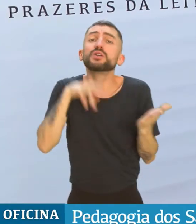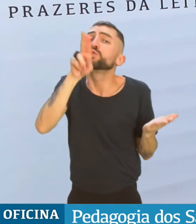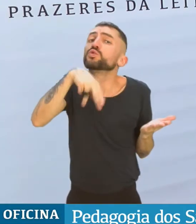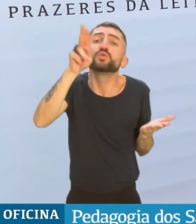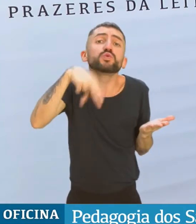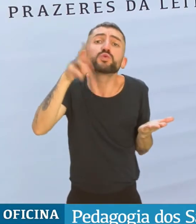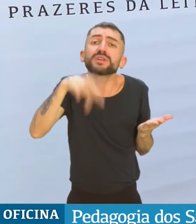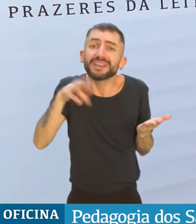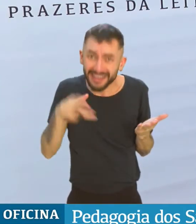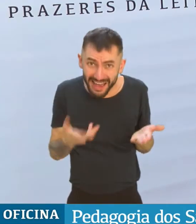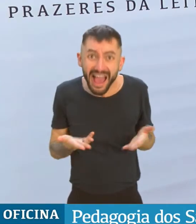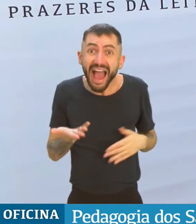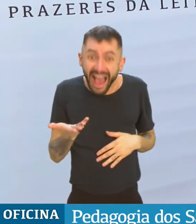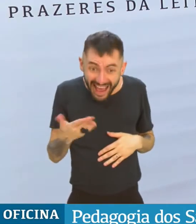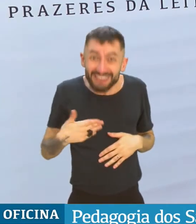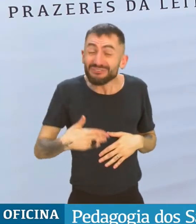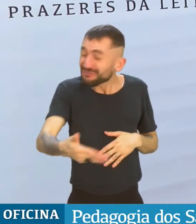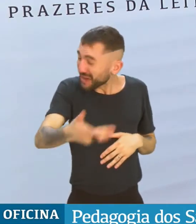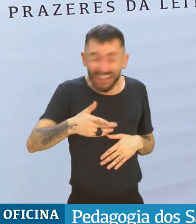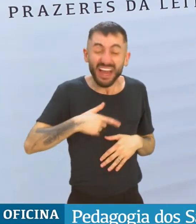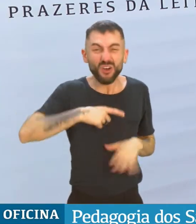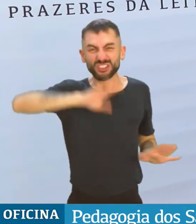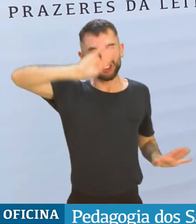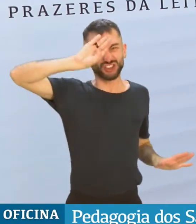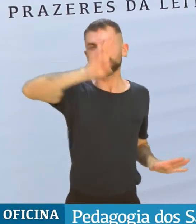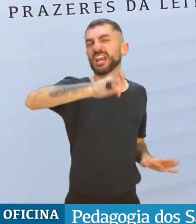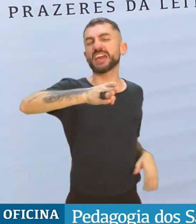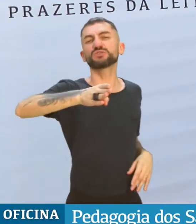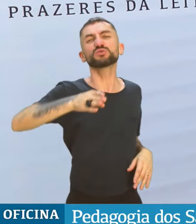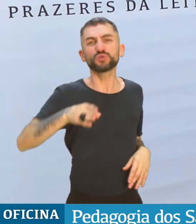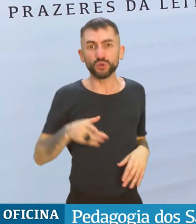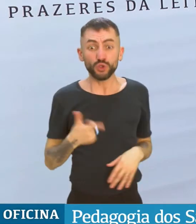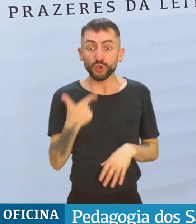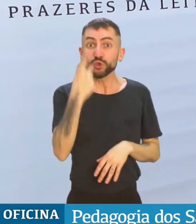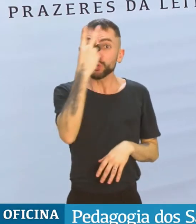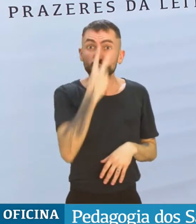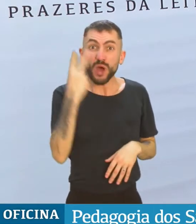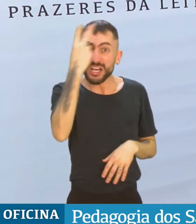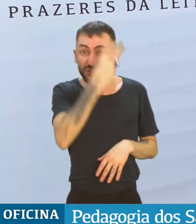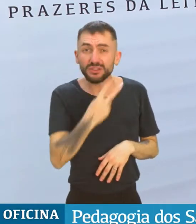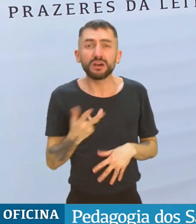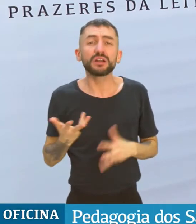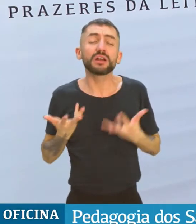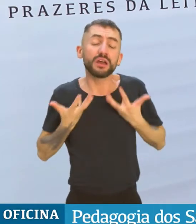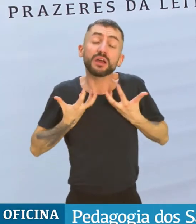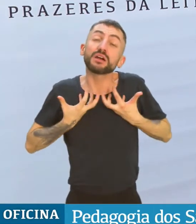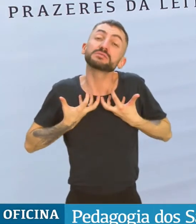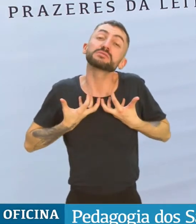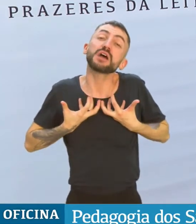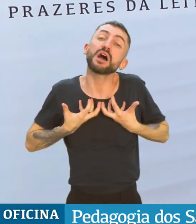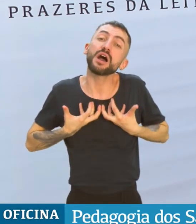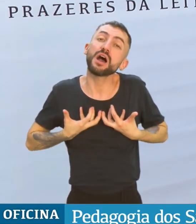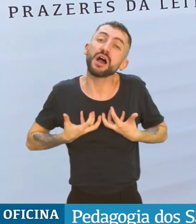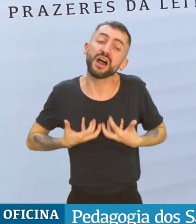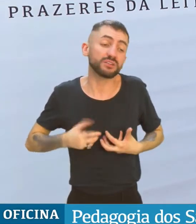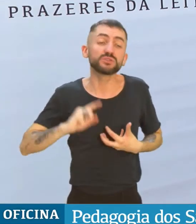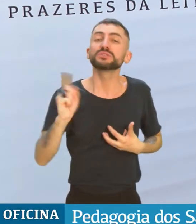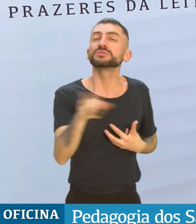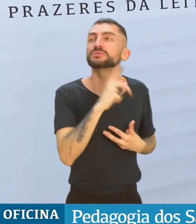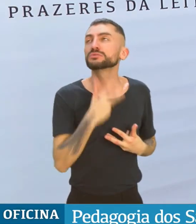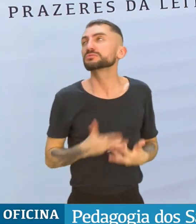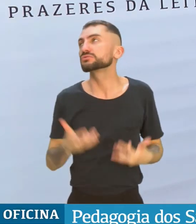a apresentação, e você já joga de cara uma apresentação de 2 horas, o risco de ser